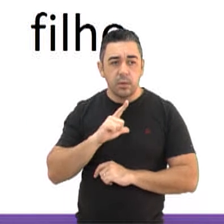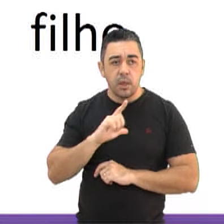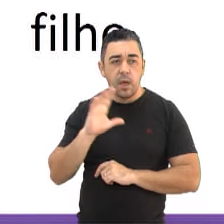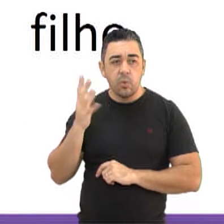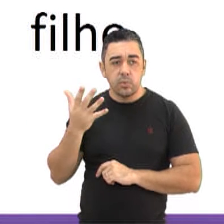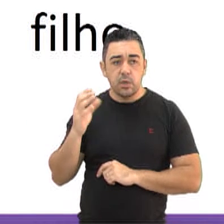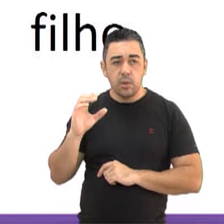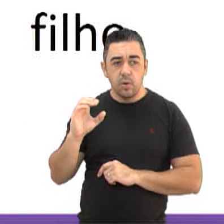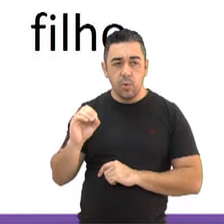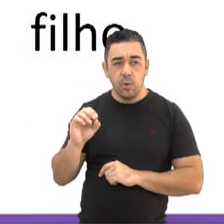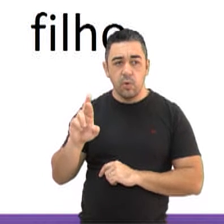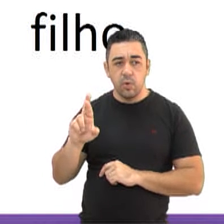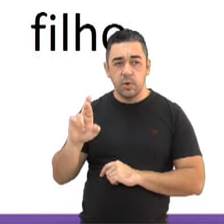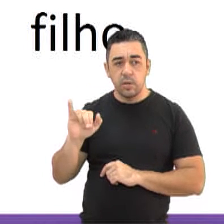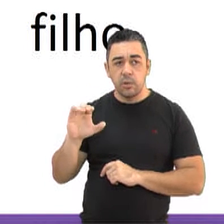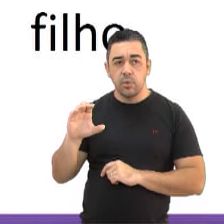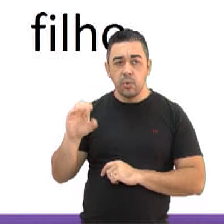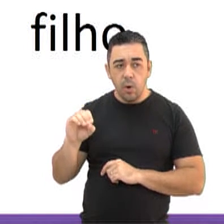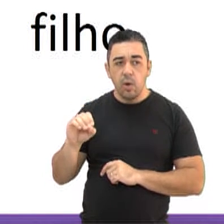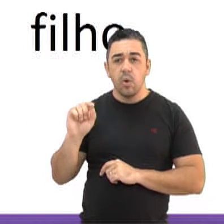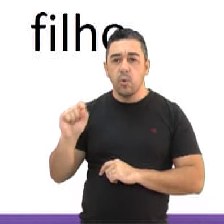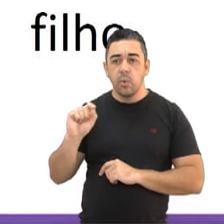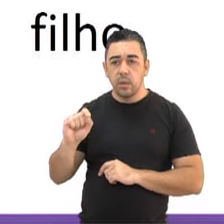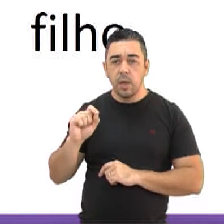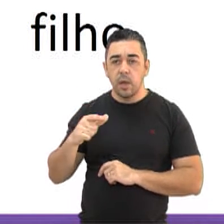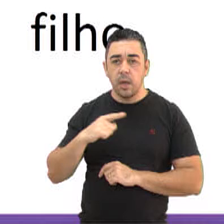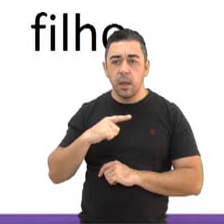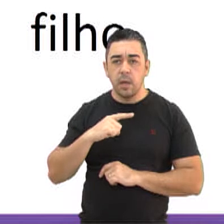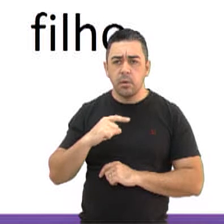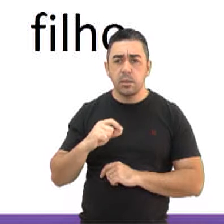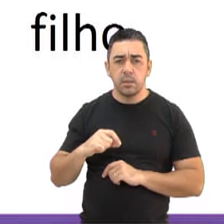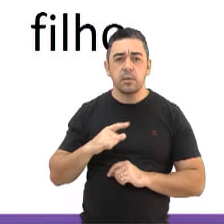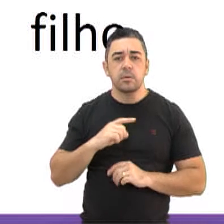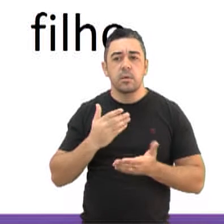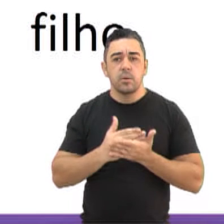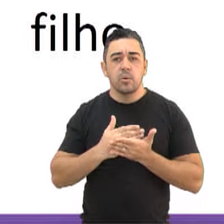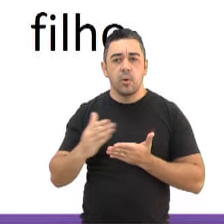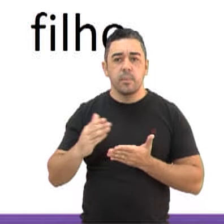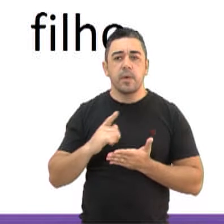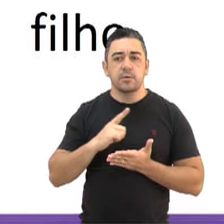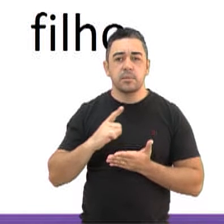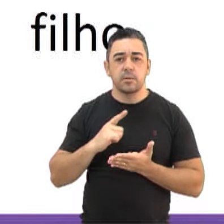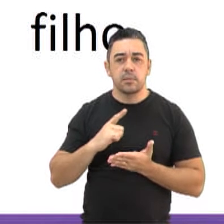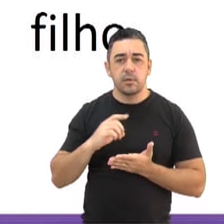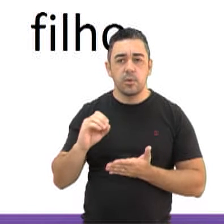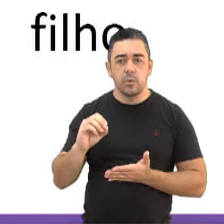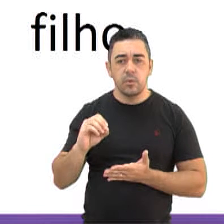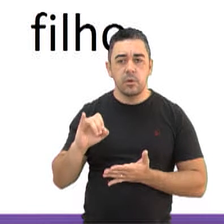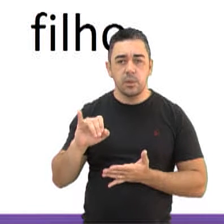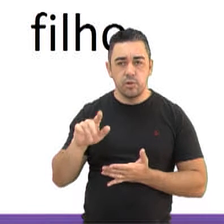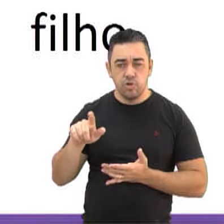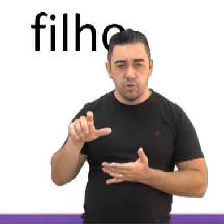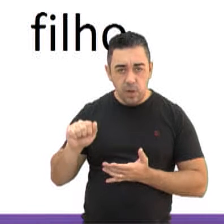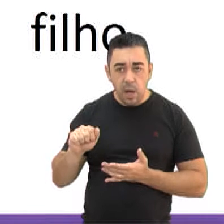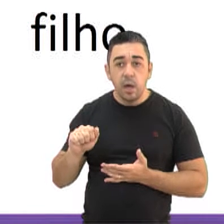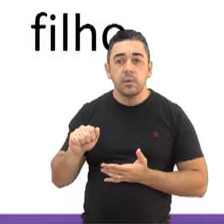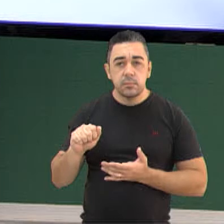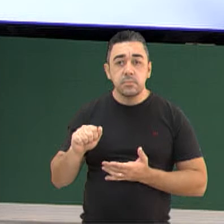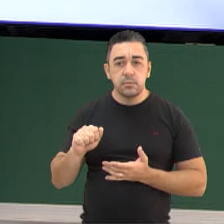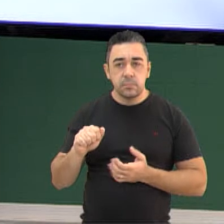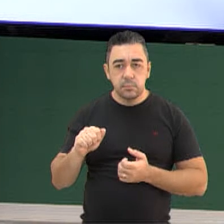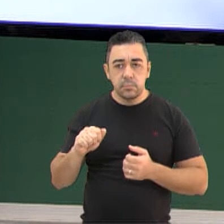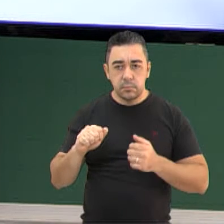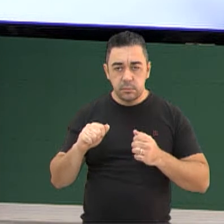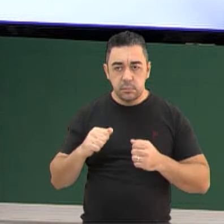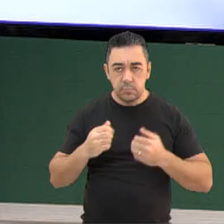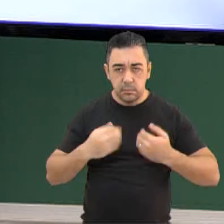orucó, que é o momento em que o orixá vai dizer o nome de iniciação do seu filho de santo perante a todos. No final, então, depois da